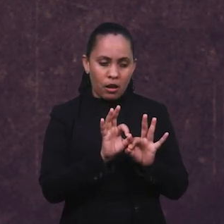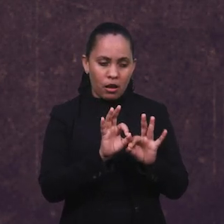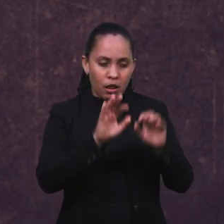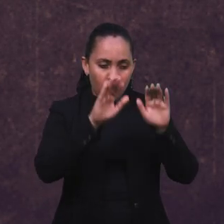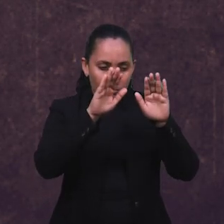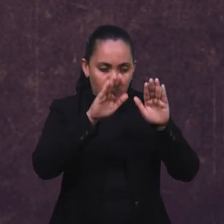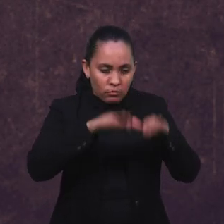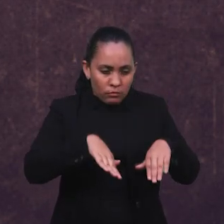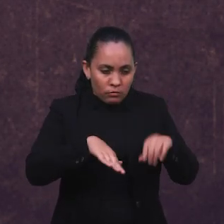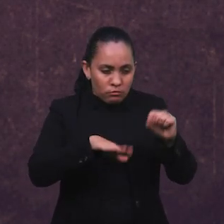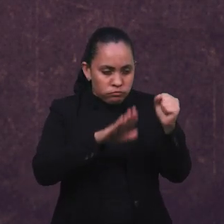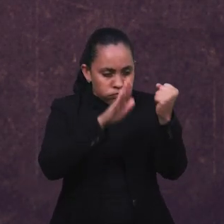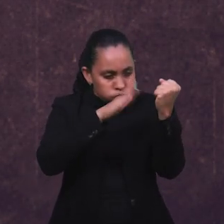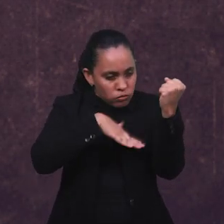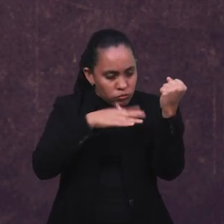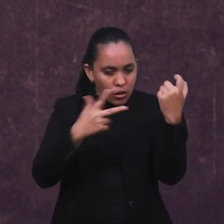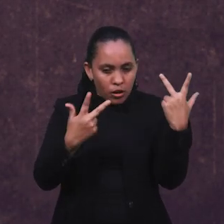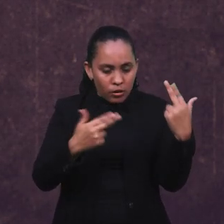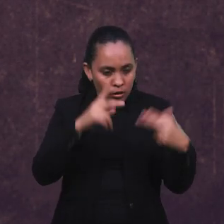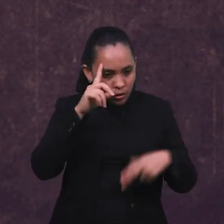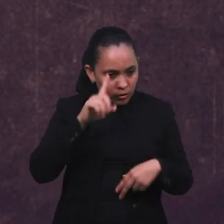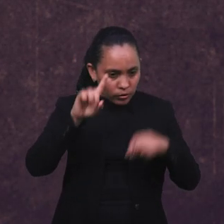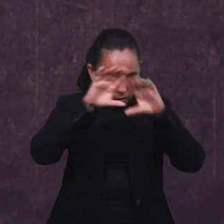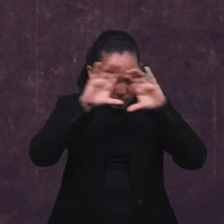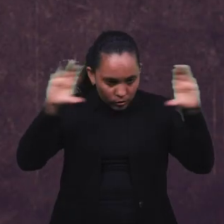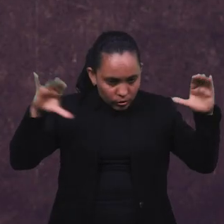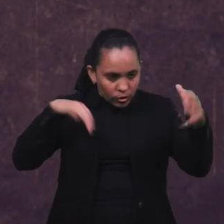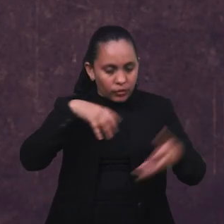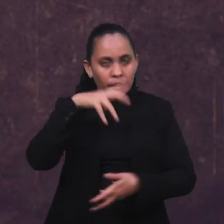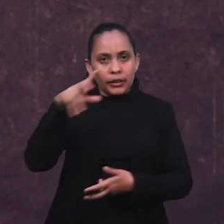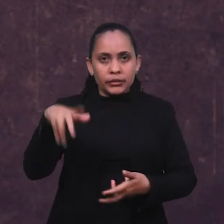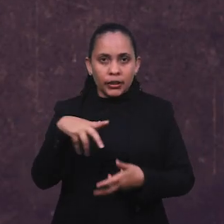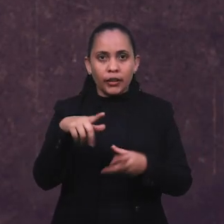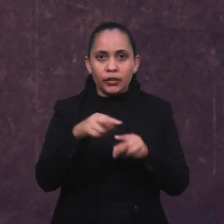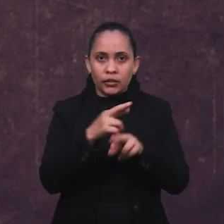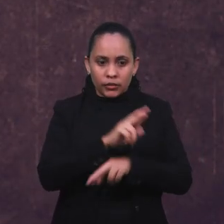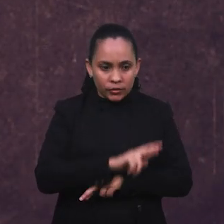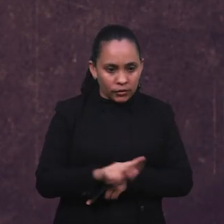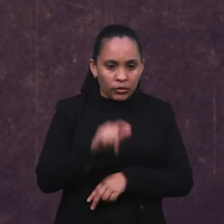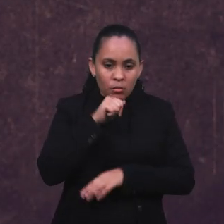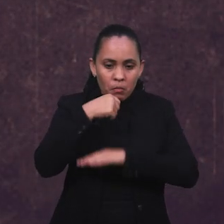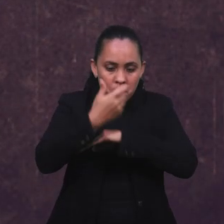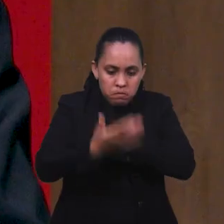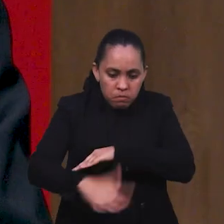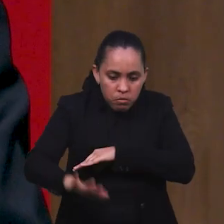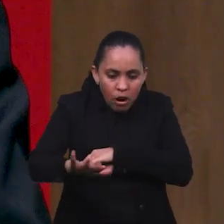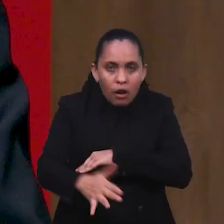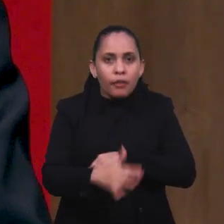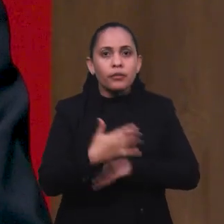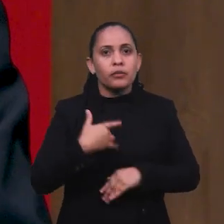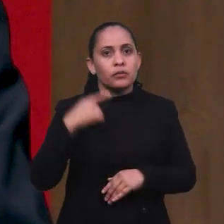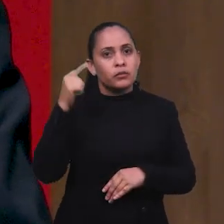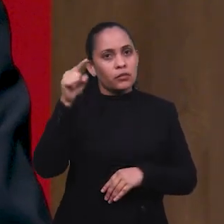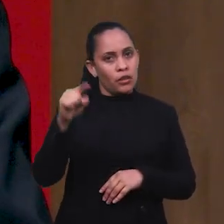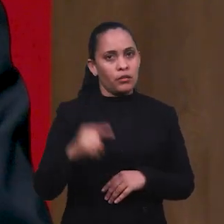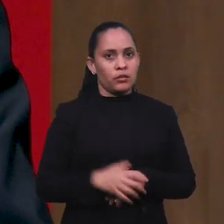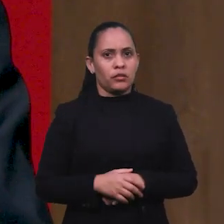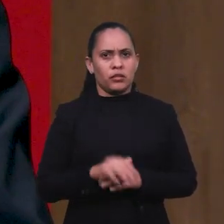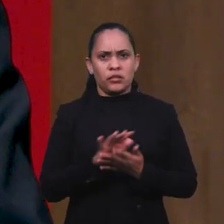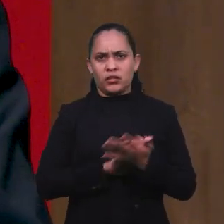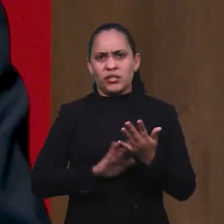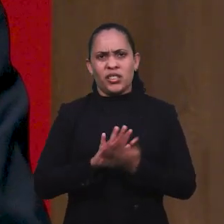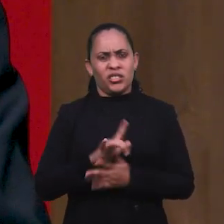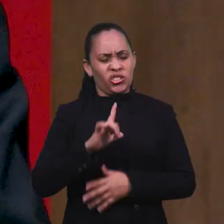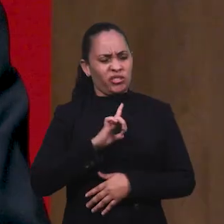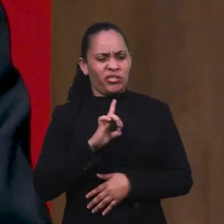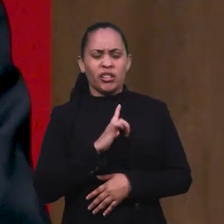do que há em cima nos céus, nem embaixo na terra, nem nas águas debaixo da terra. Quer dizer, não é só de ter já